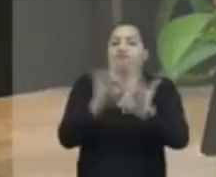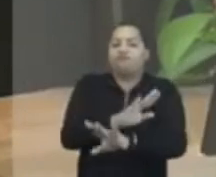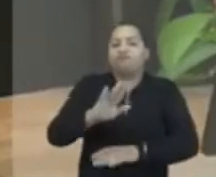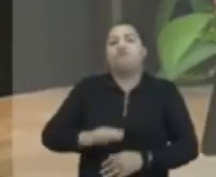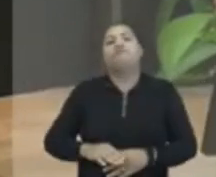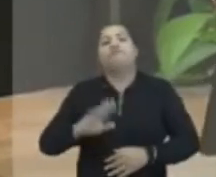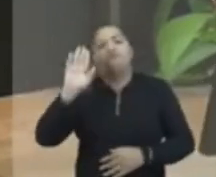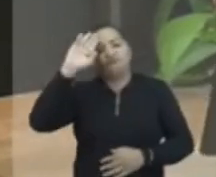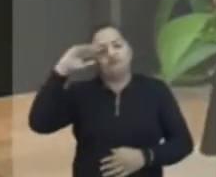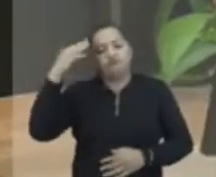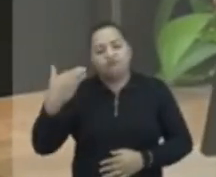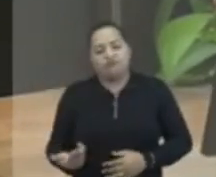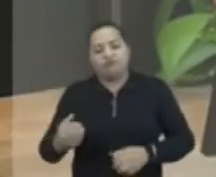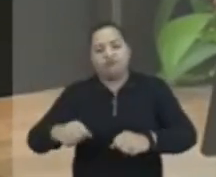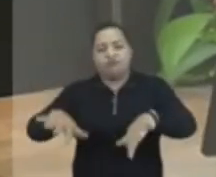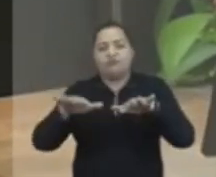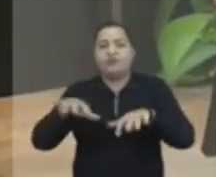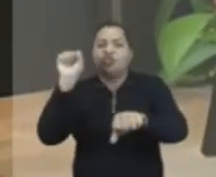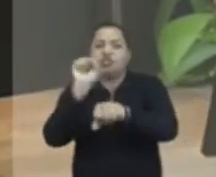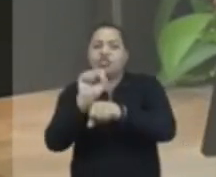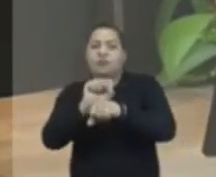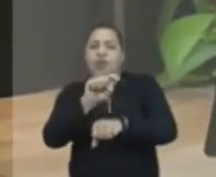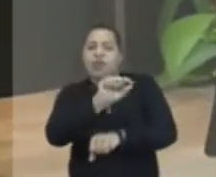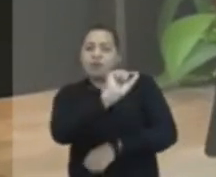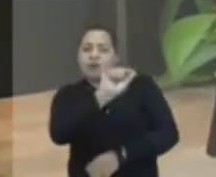Pedimos encarecidamente que todos aguardem a saída das